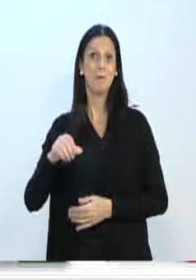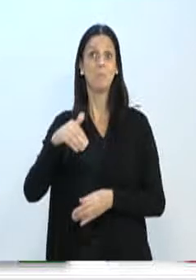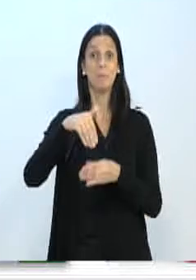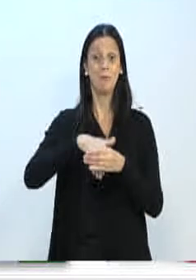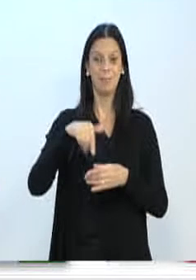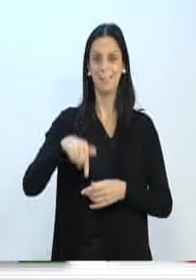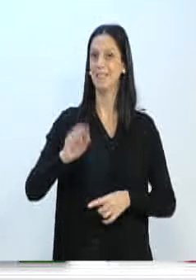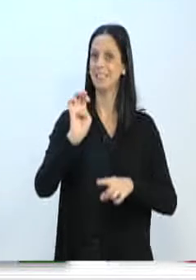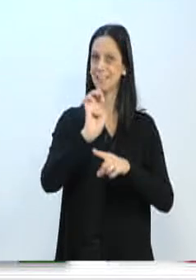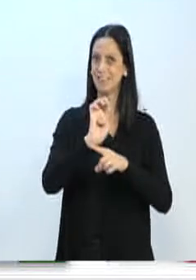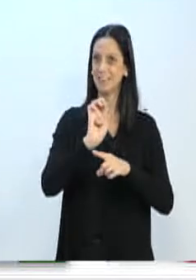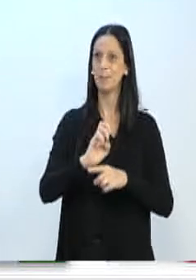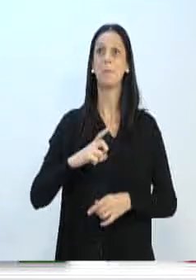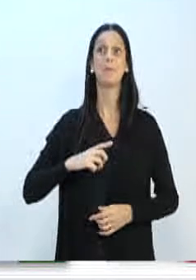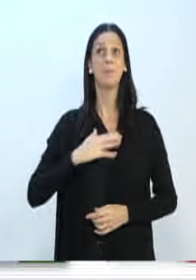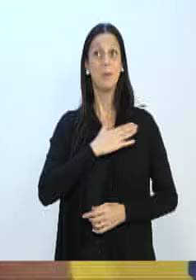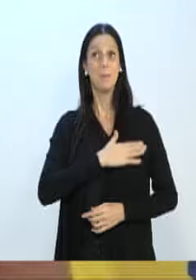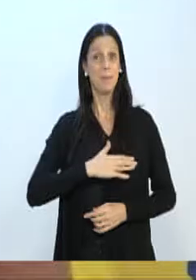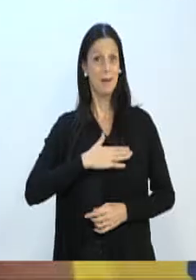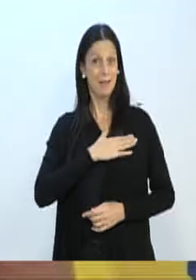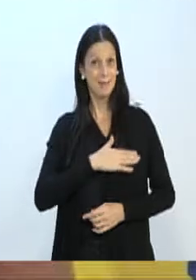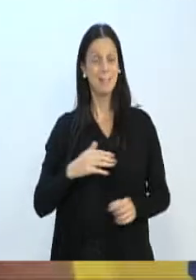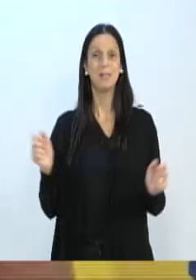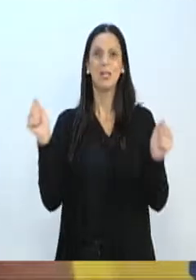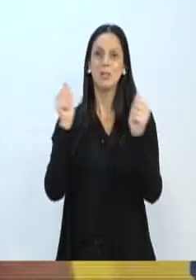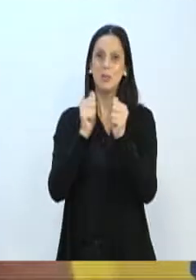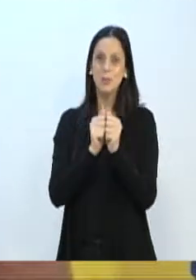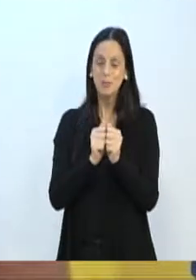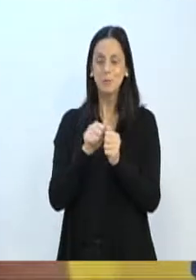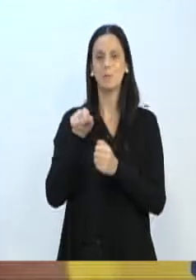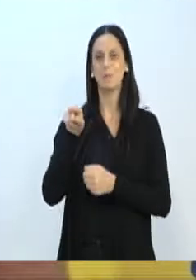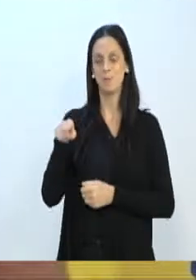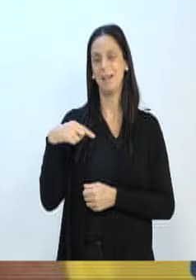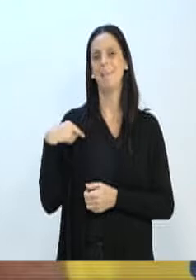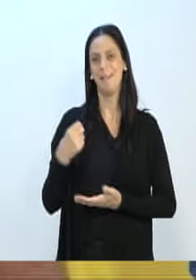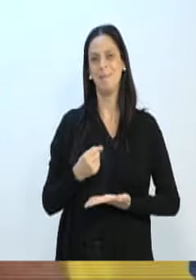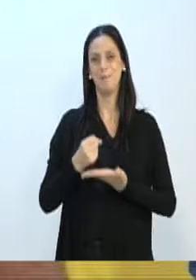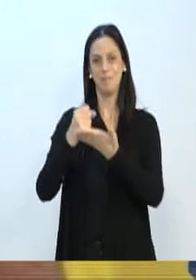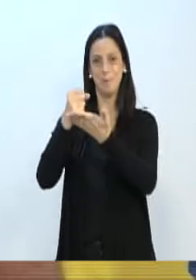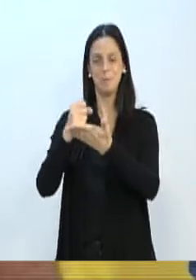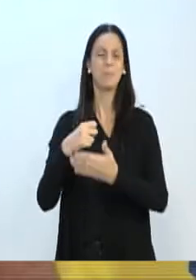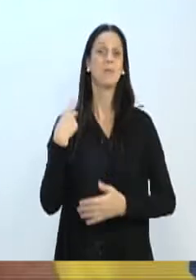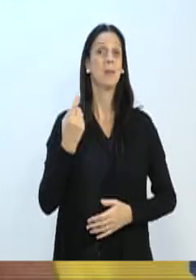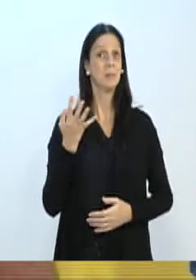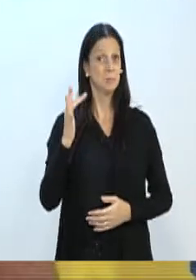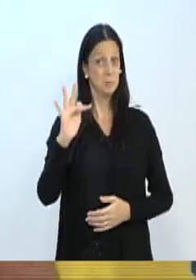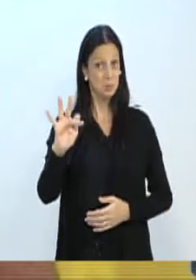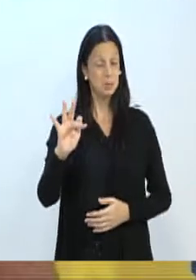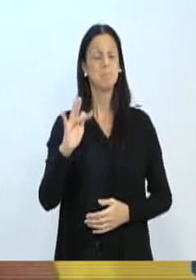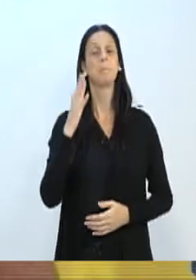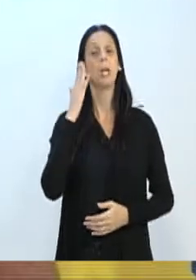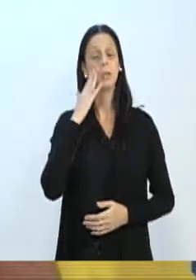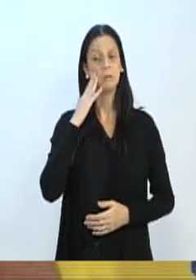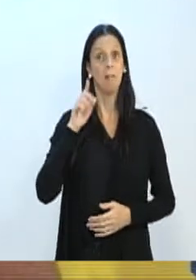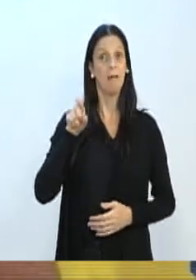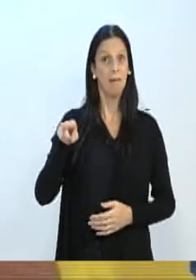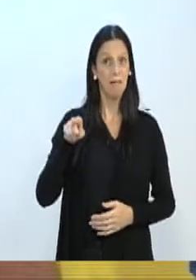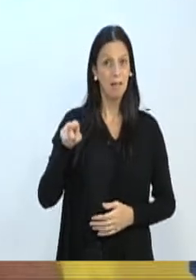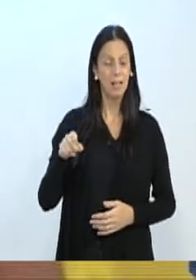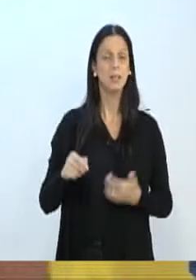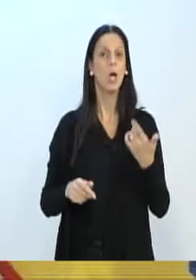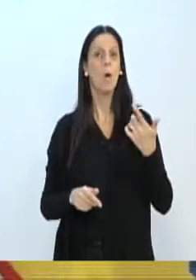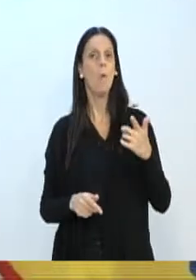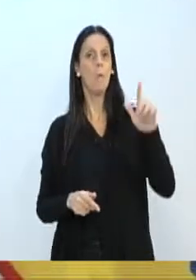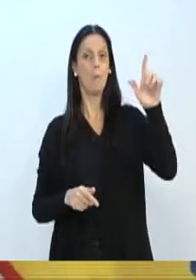tive o prazer grande de fazer parte da coordenação aqui em Blumenau, um deputado federal, e pode ter certeza, assim como ele, outros